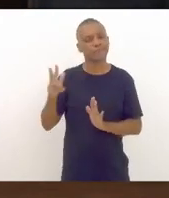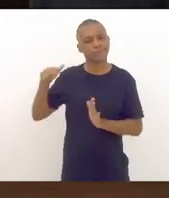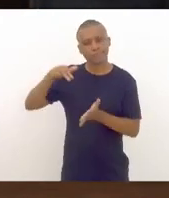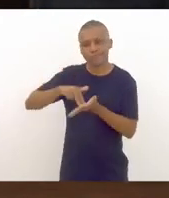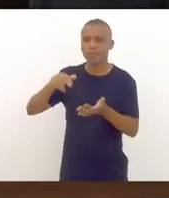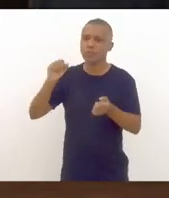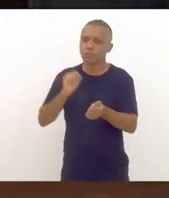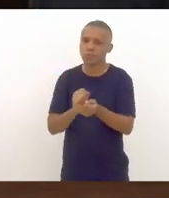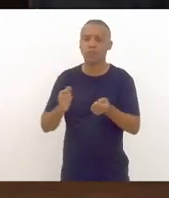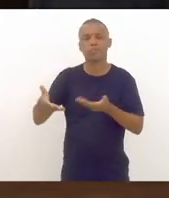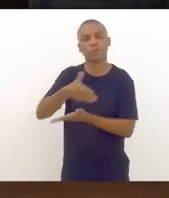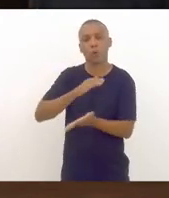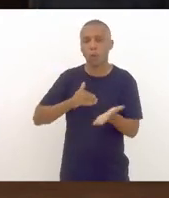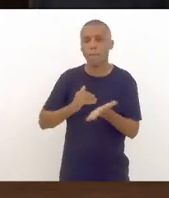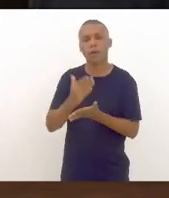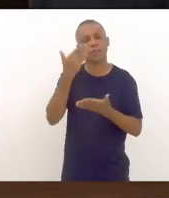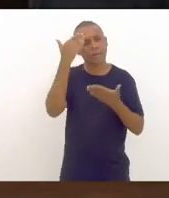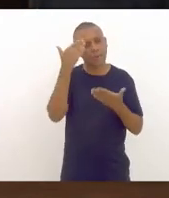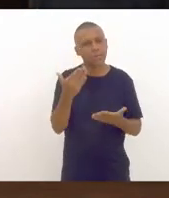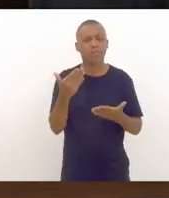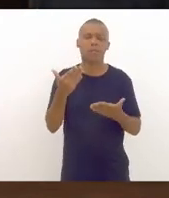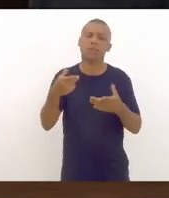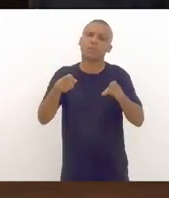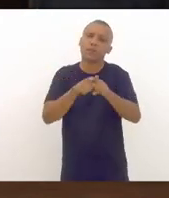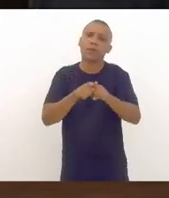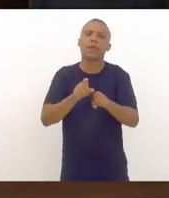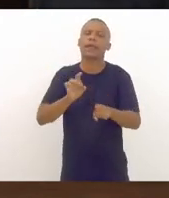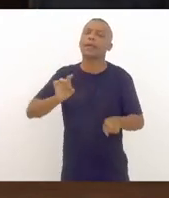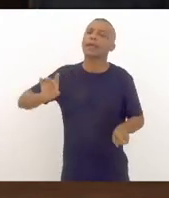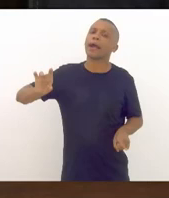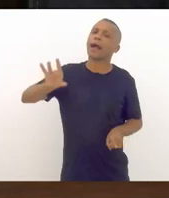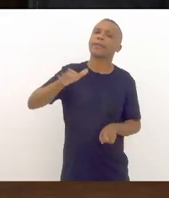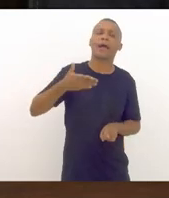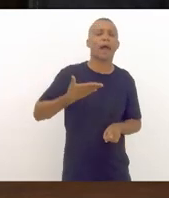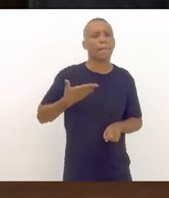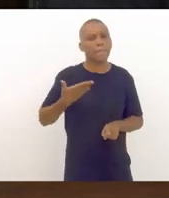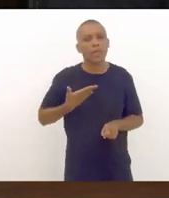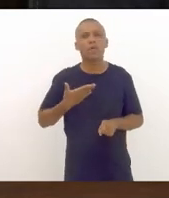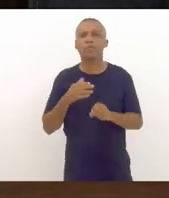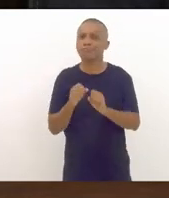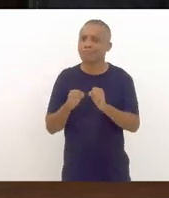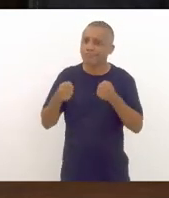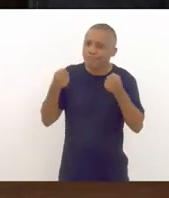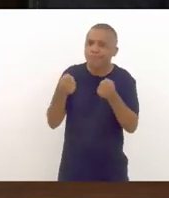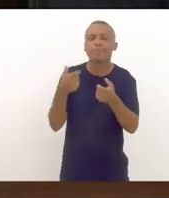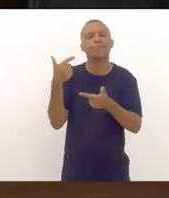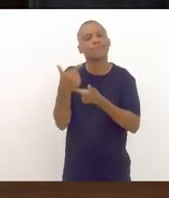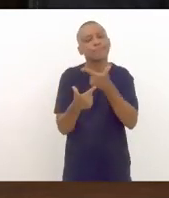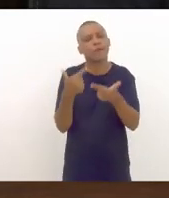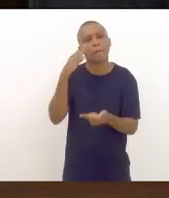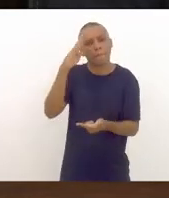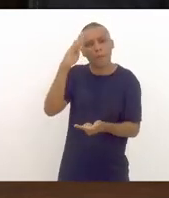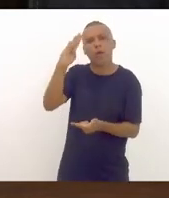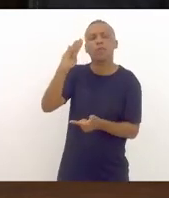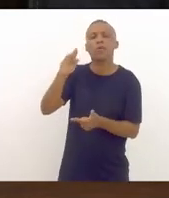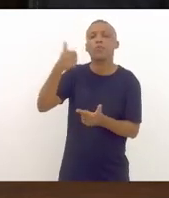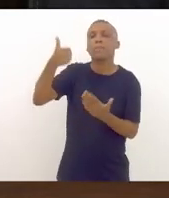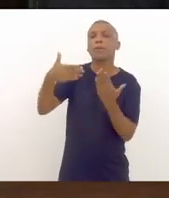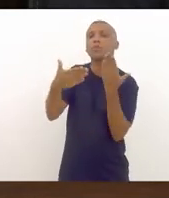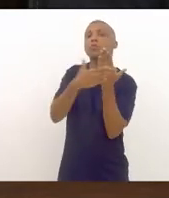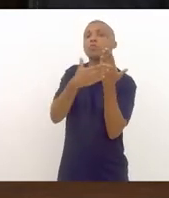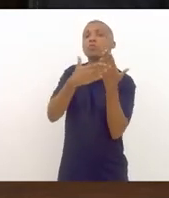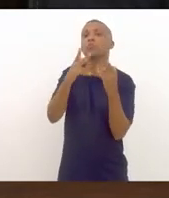eu começo sempre agradecendo. E eu queria agradecer cada amigo, cada amiga que se dedicou, sobretudo, lá no primeiro turno